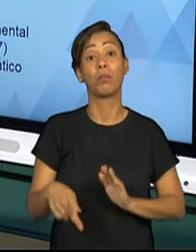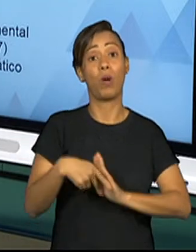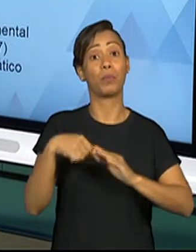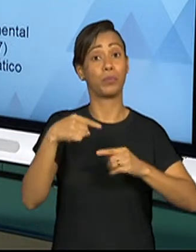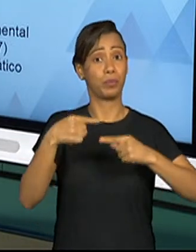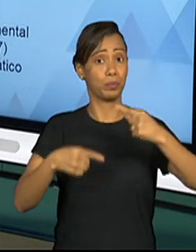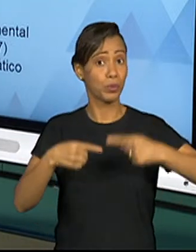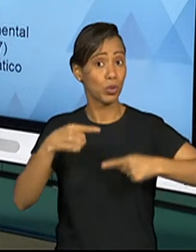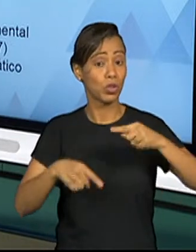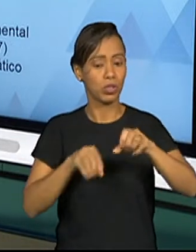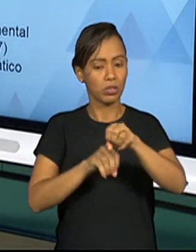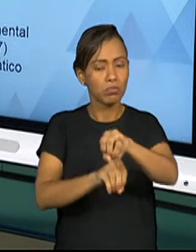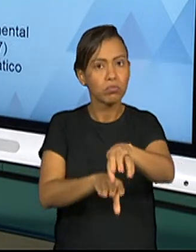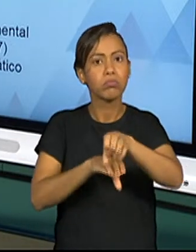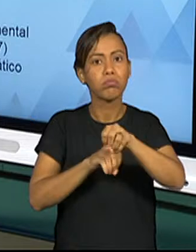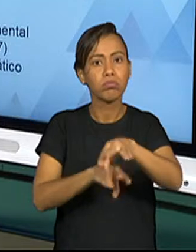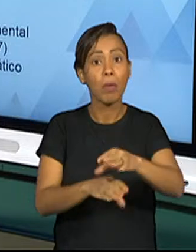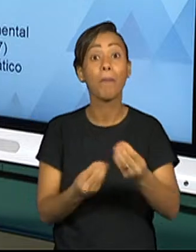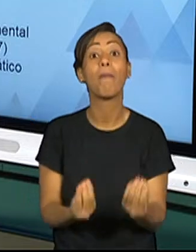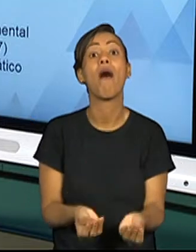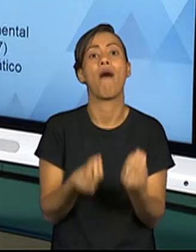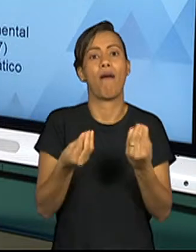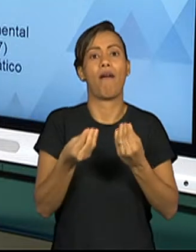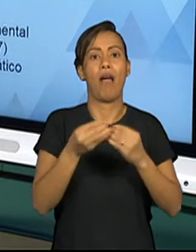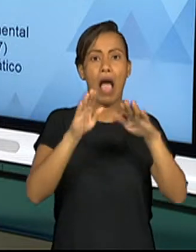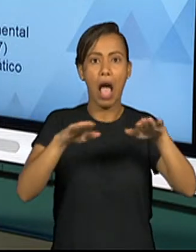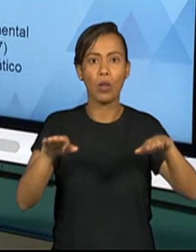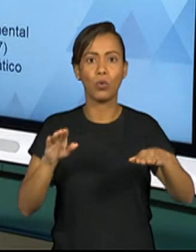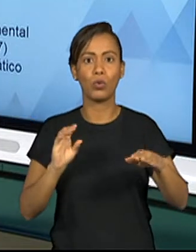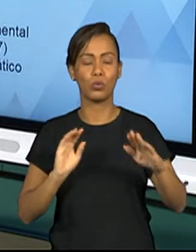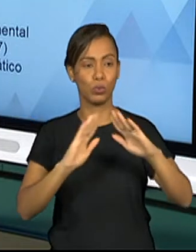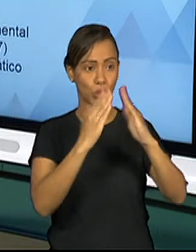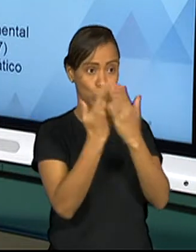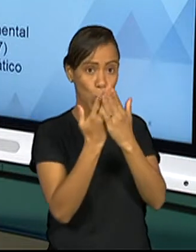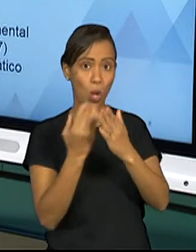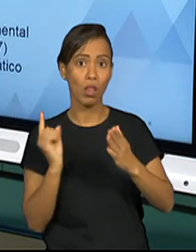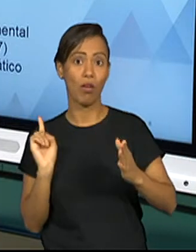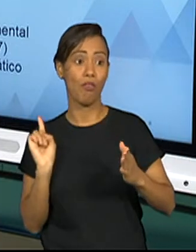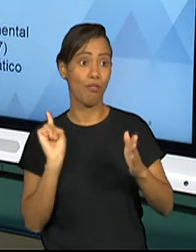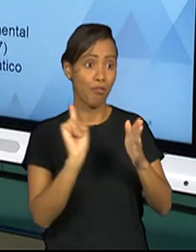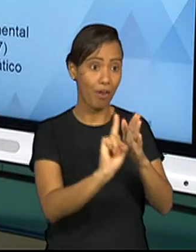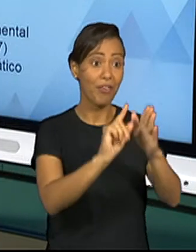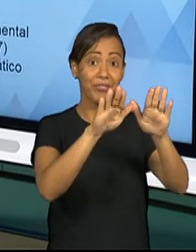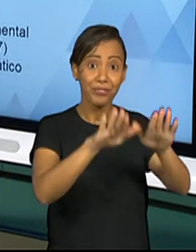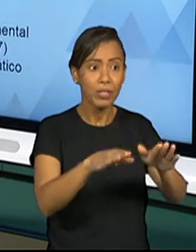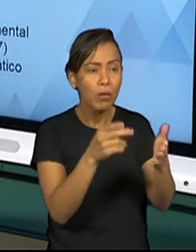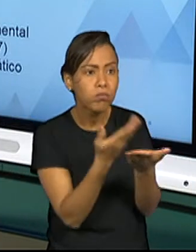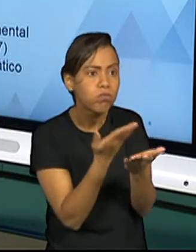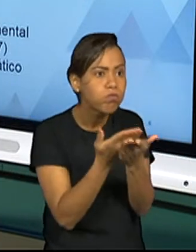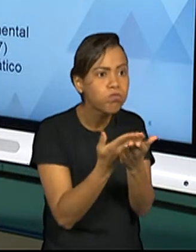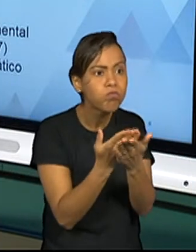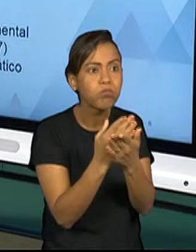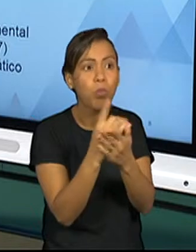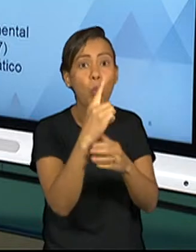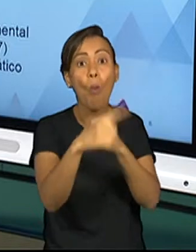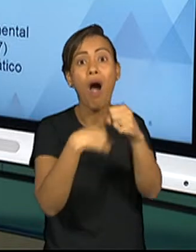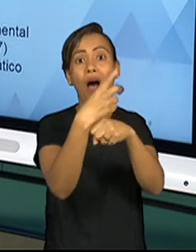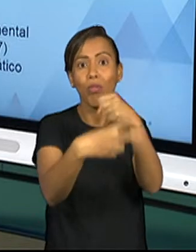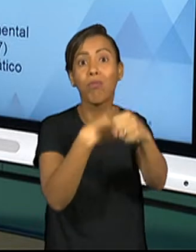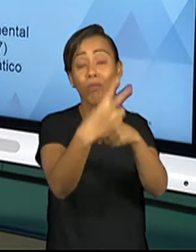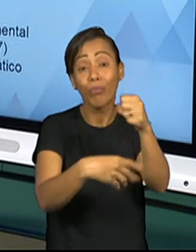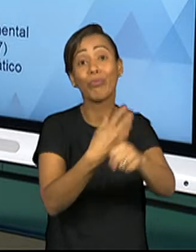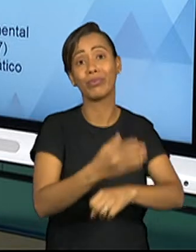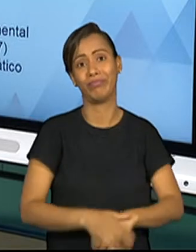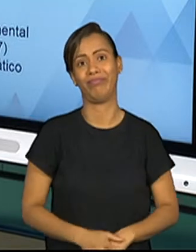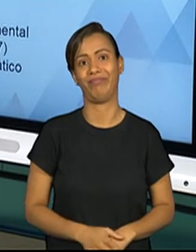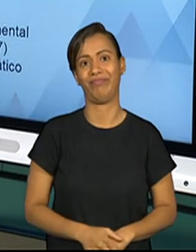vai favorecer a permanência daquele aluno naquela unidade escolar. Então, que outras políticas, que outros